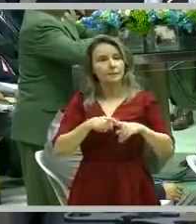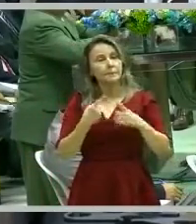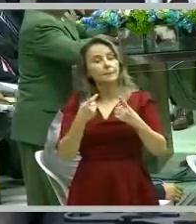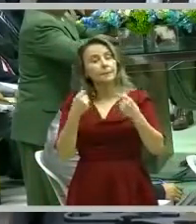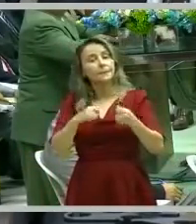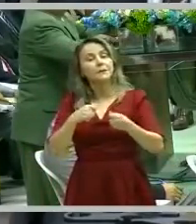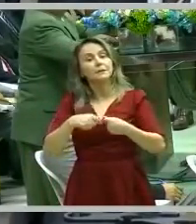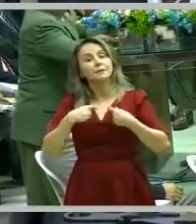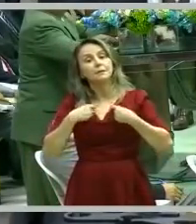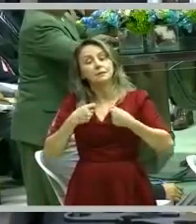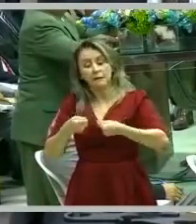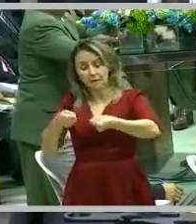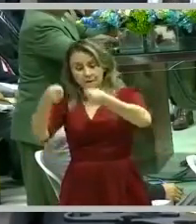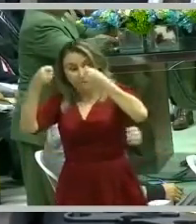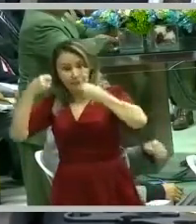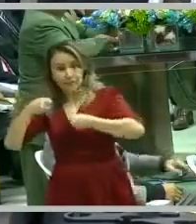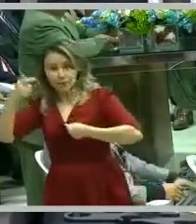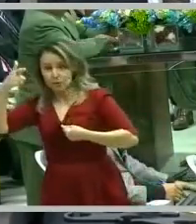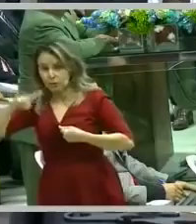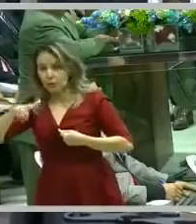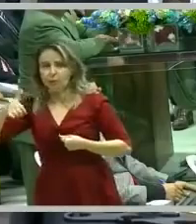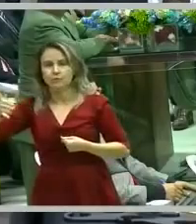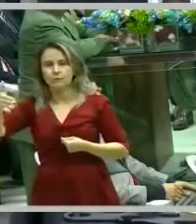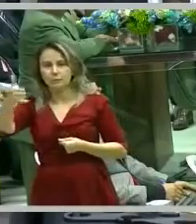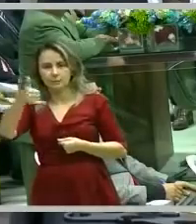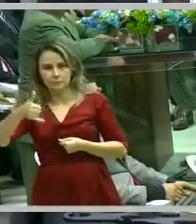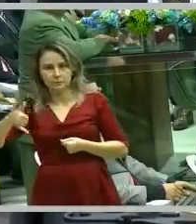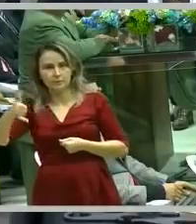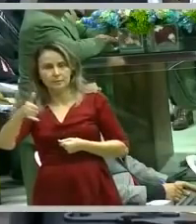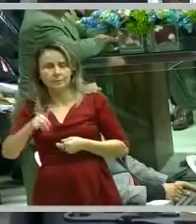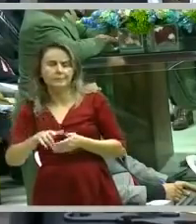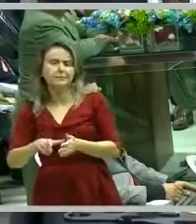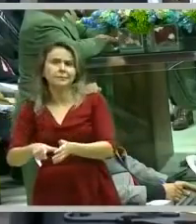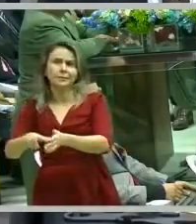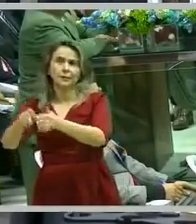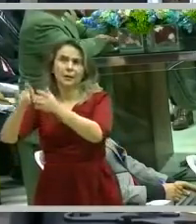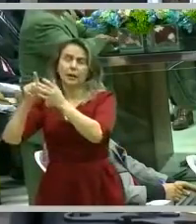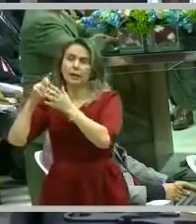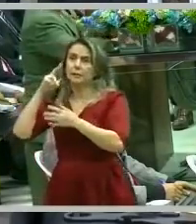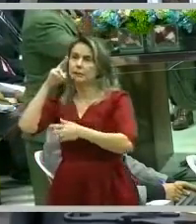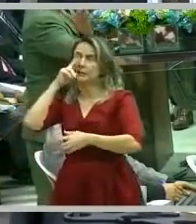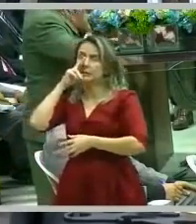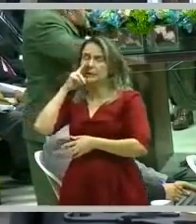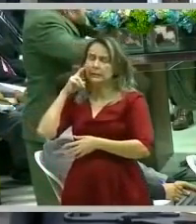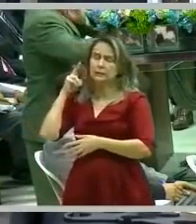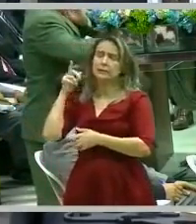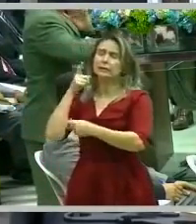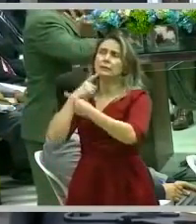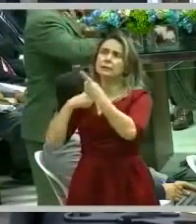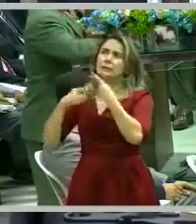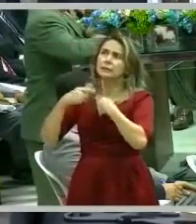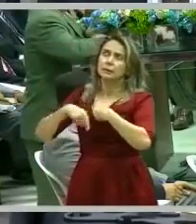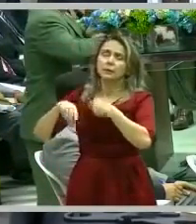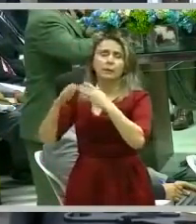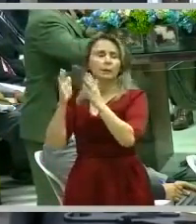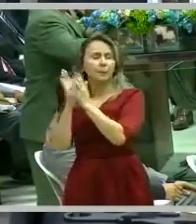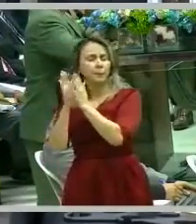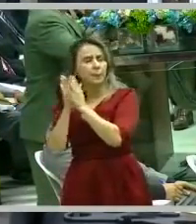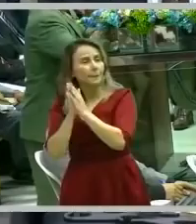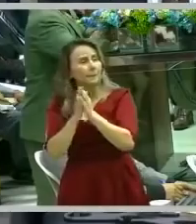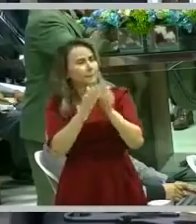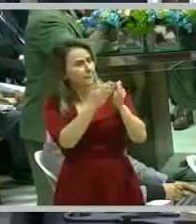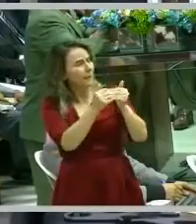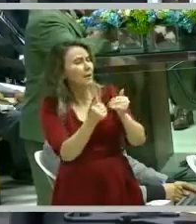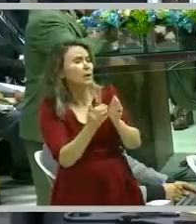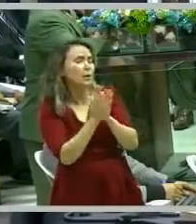os crentes anelavam. Os crentes pediam oração. O irmão, ore. Chegava o pedido de oração no púlpito. Irmão, ore para Jesus me batizar com o